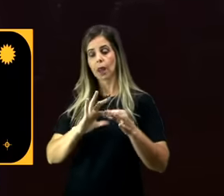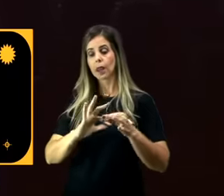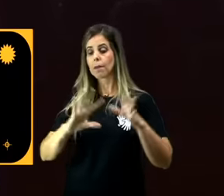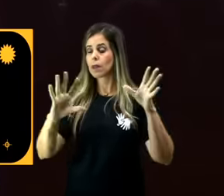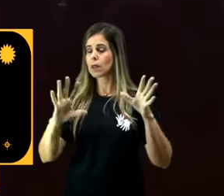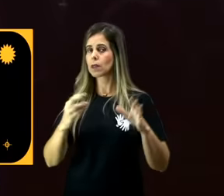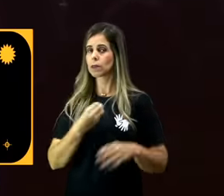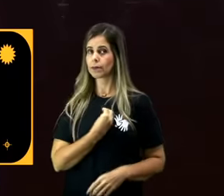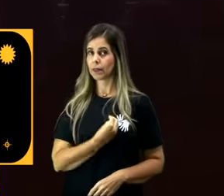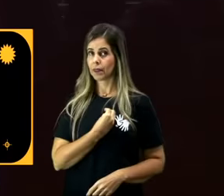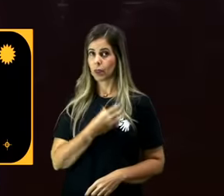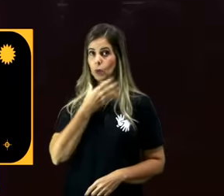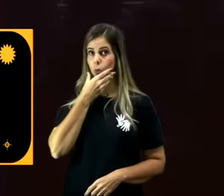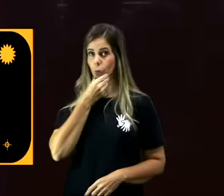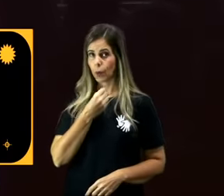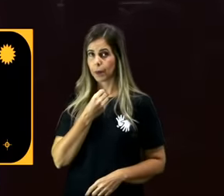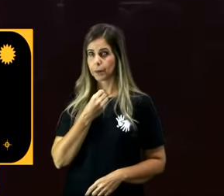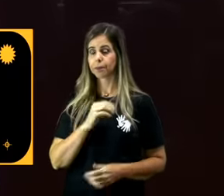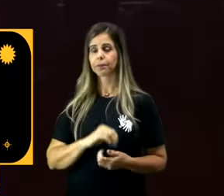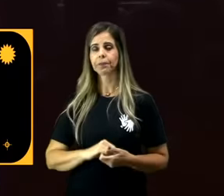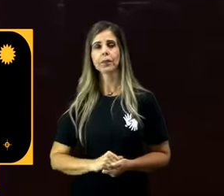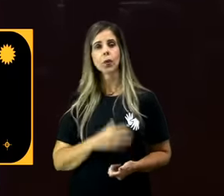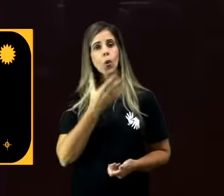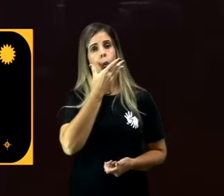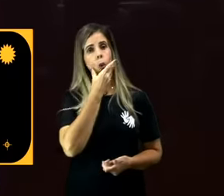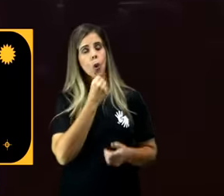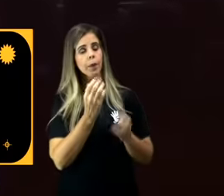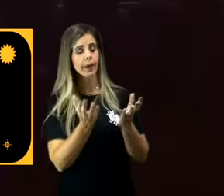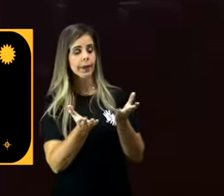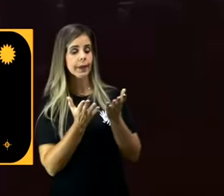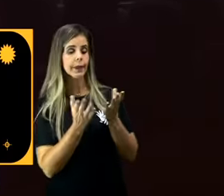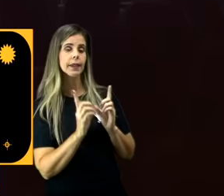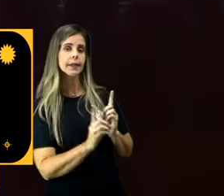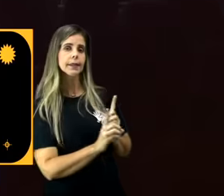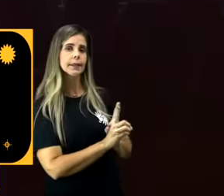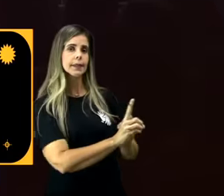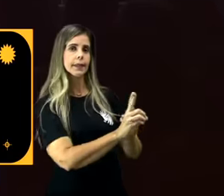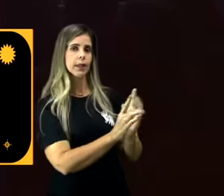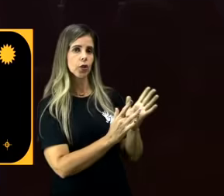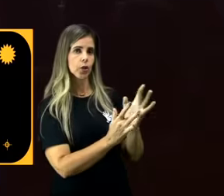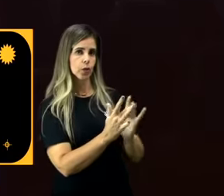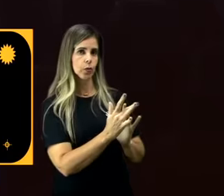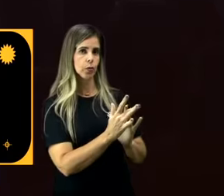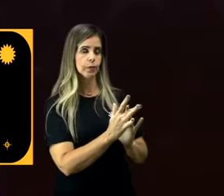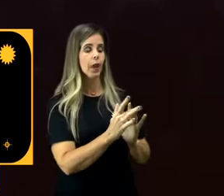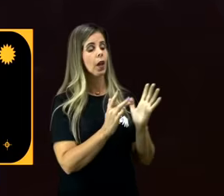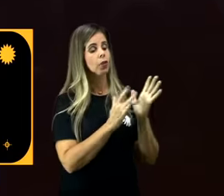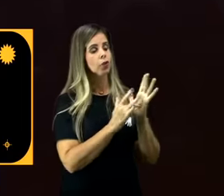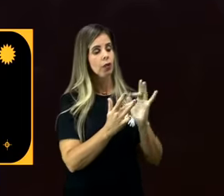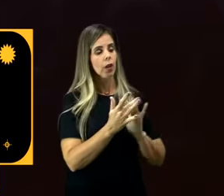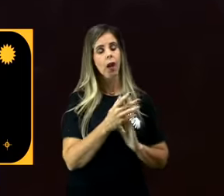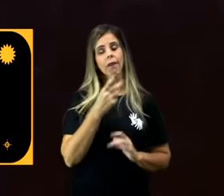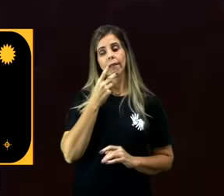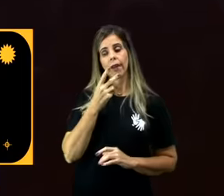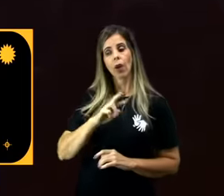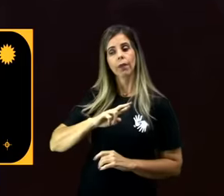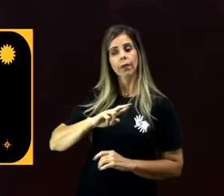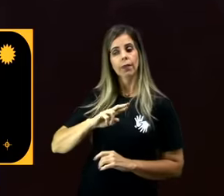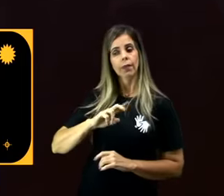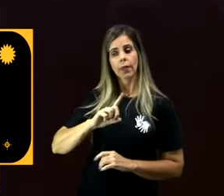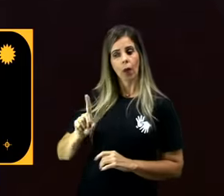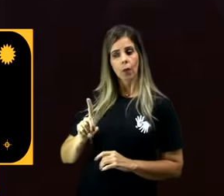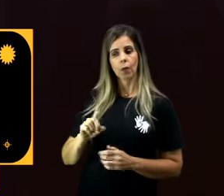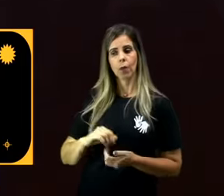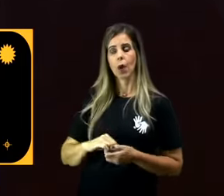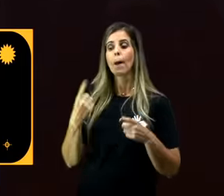casa. Vamos resolver as coisas, vamos começar resolvendo na tua casa. Deixa eu começar a arrumar bagunça na tua casa, porque o que eu